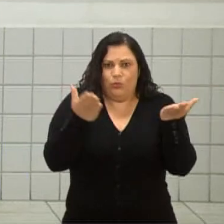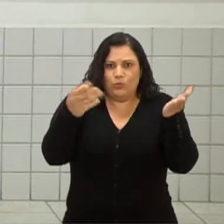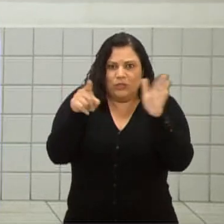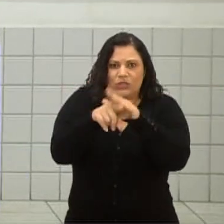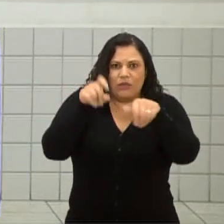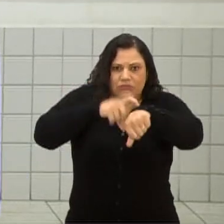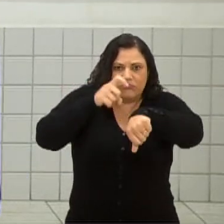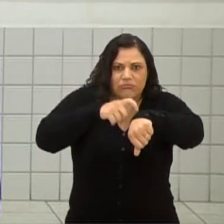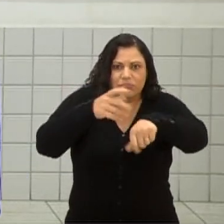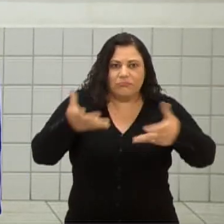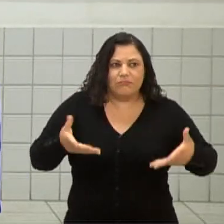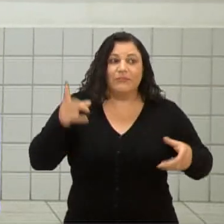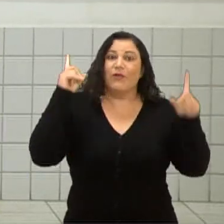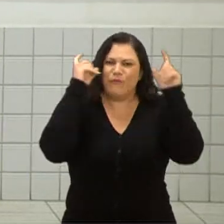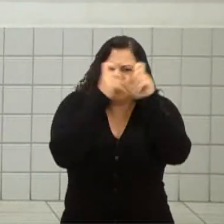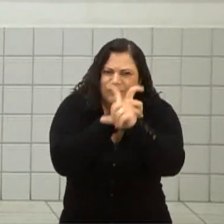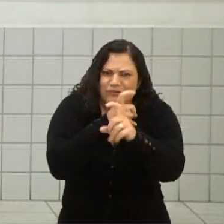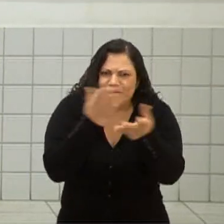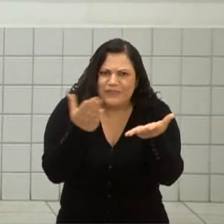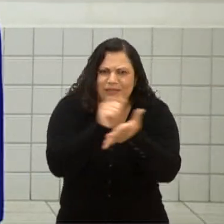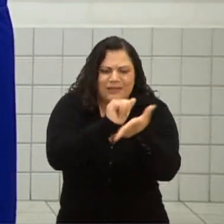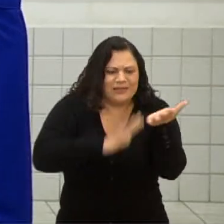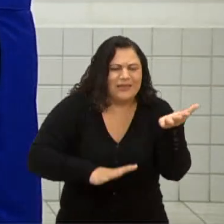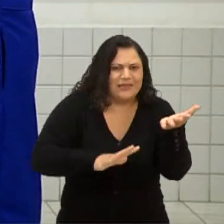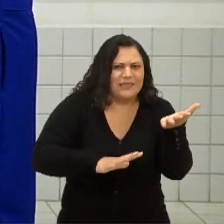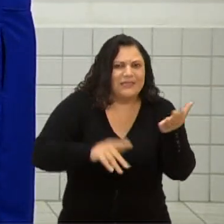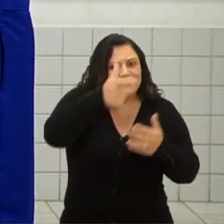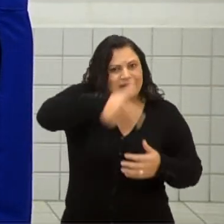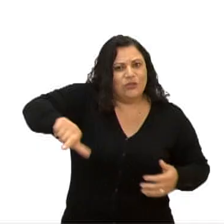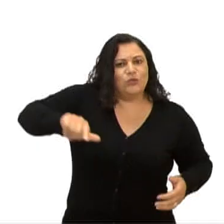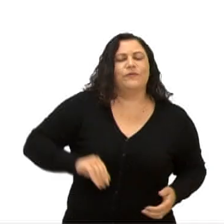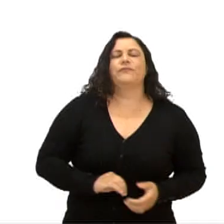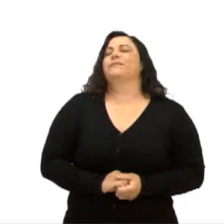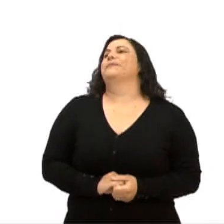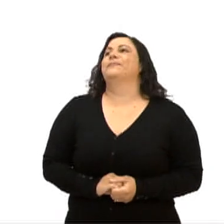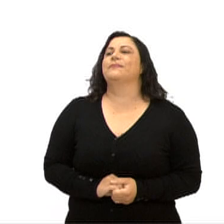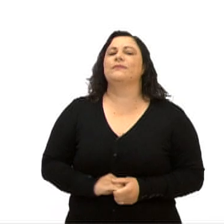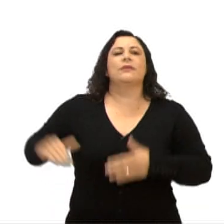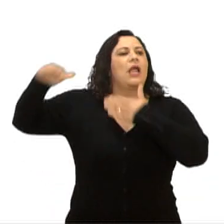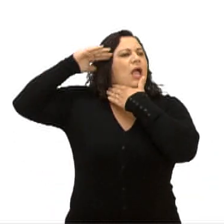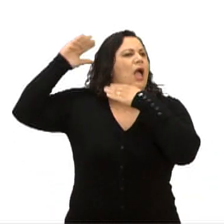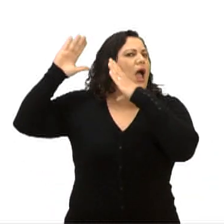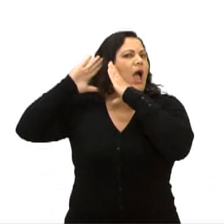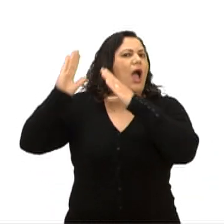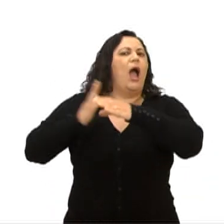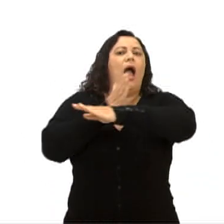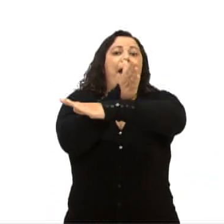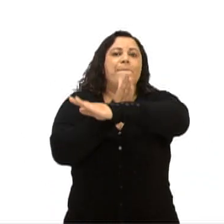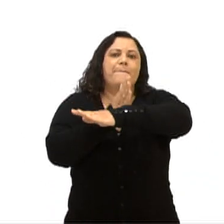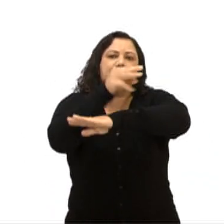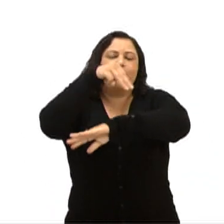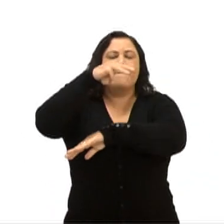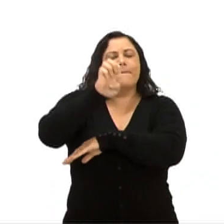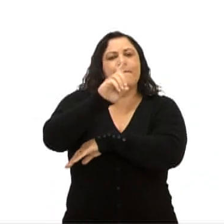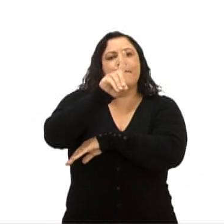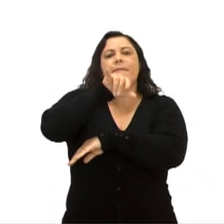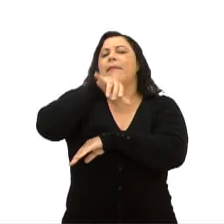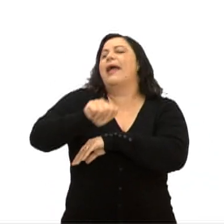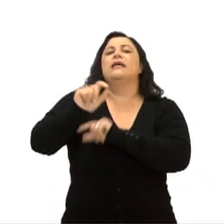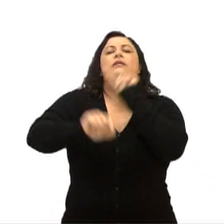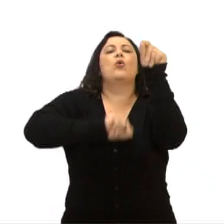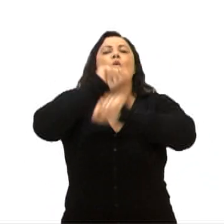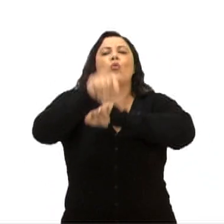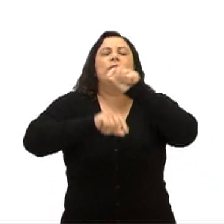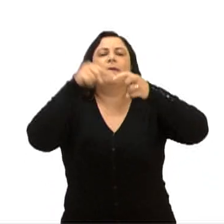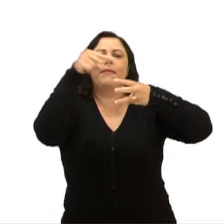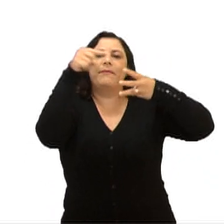deu tempo. E aí? Foi difícil esse exercício? Fran, você lê de novo? A orelha média é composta por... O que é? O que faz parte dela?